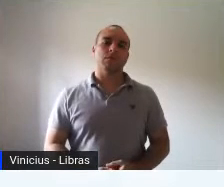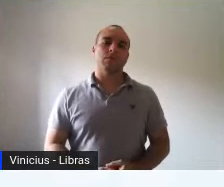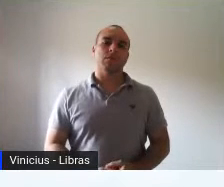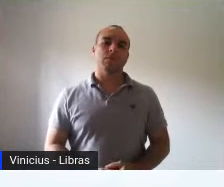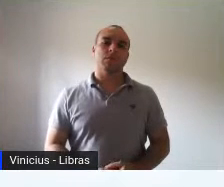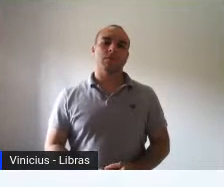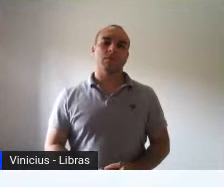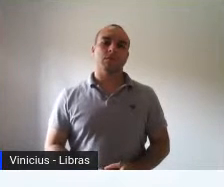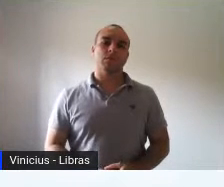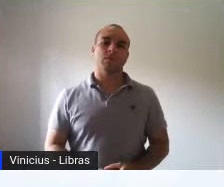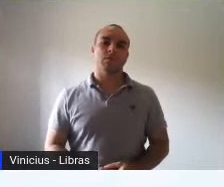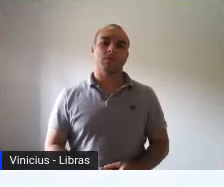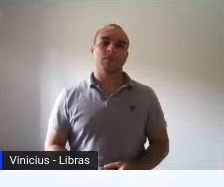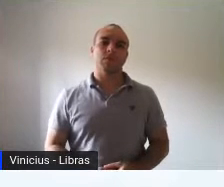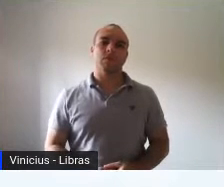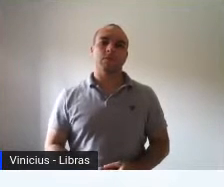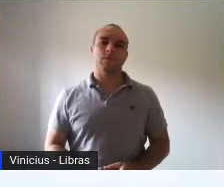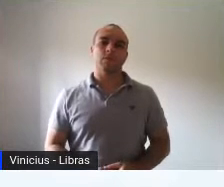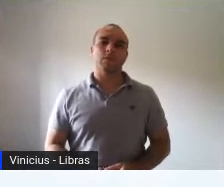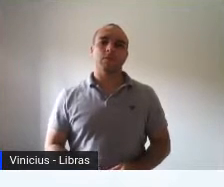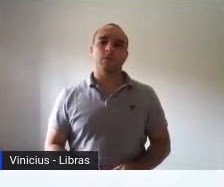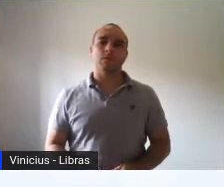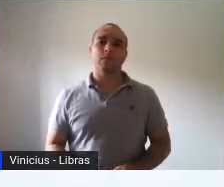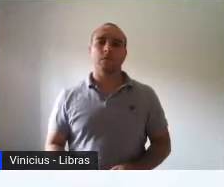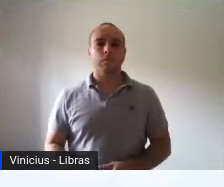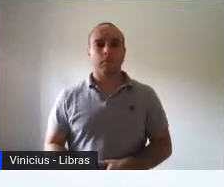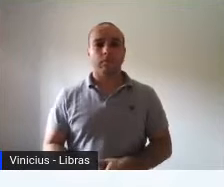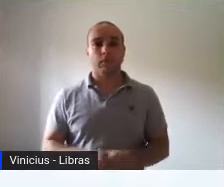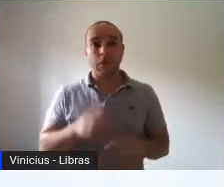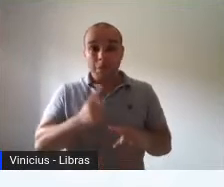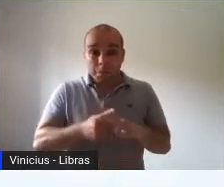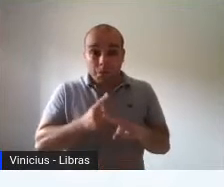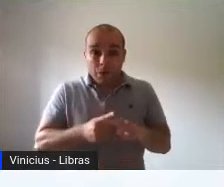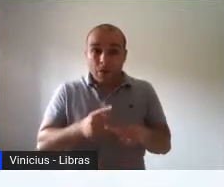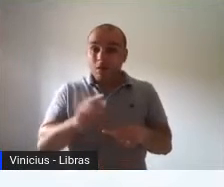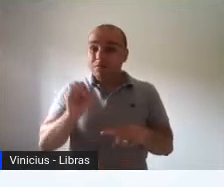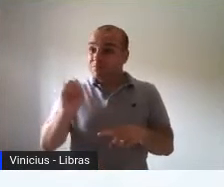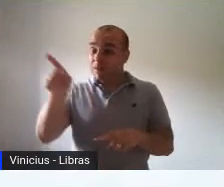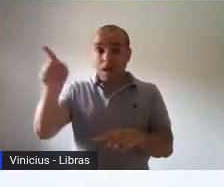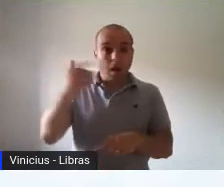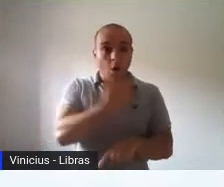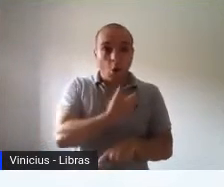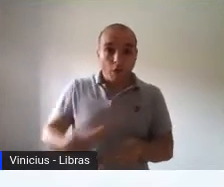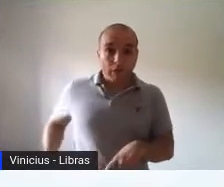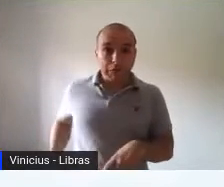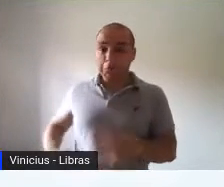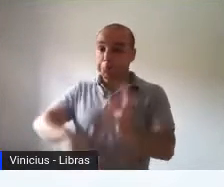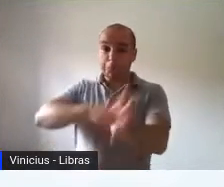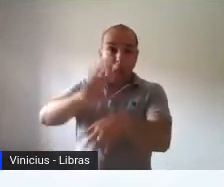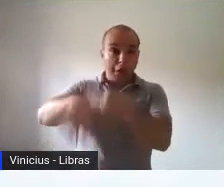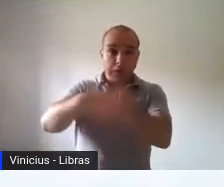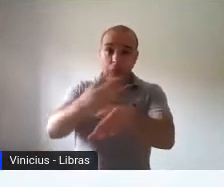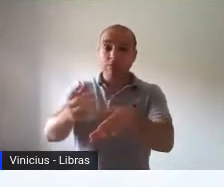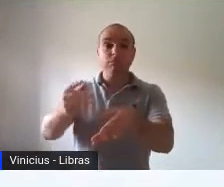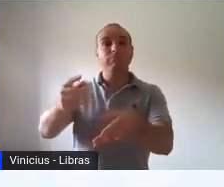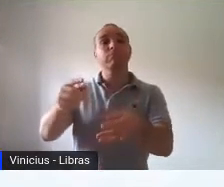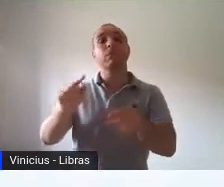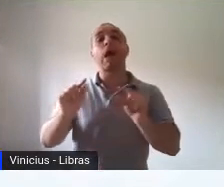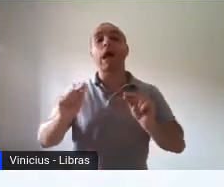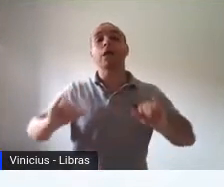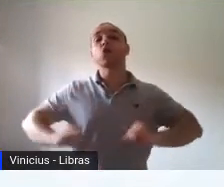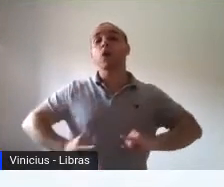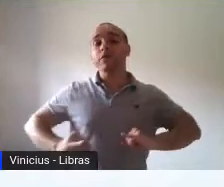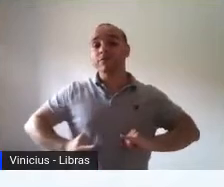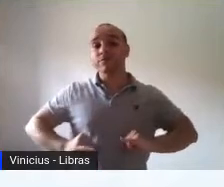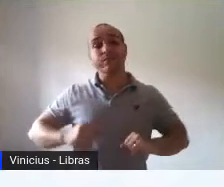tempo perdido, o estrago que está se gerando na economia, tanto estrago na economia como a questão